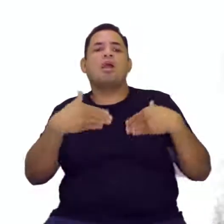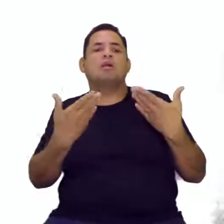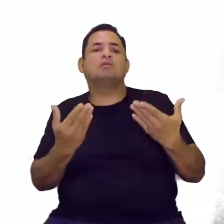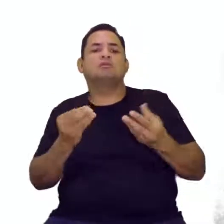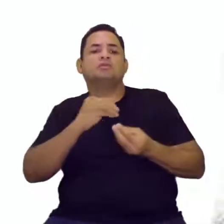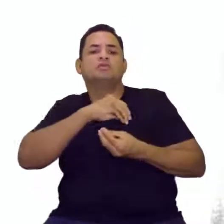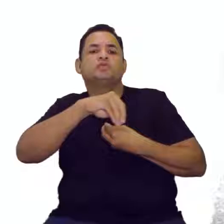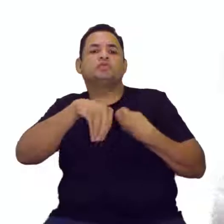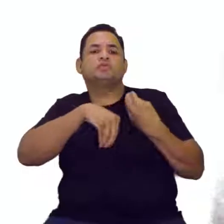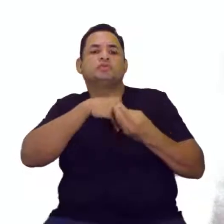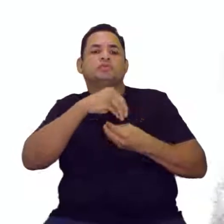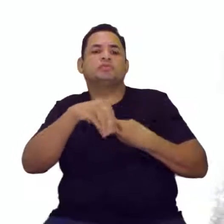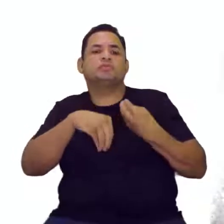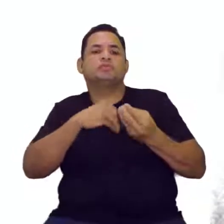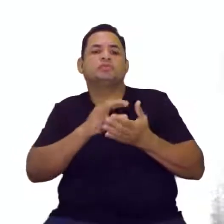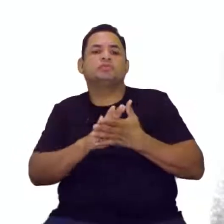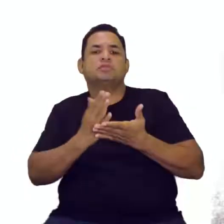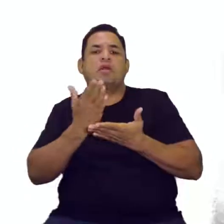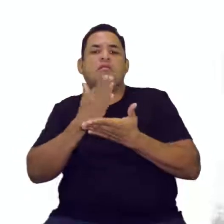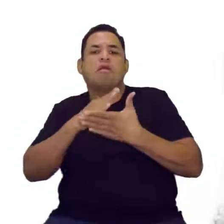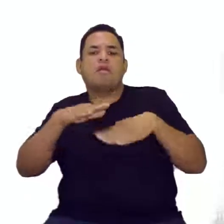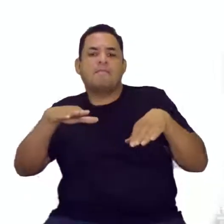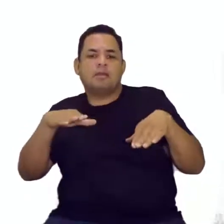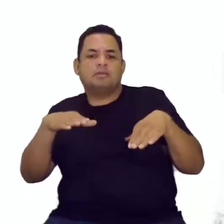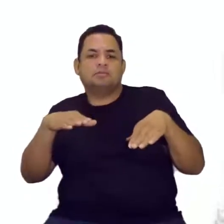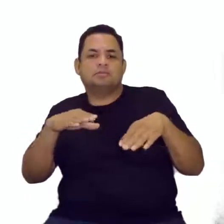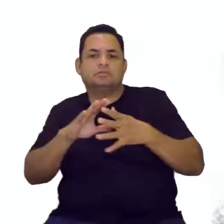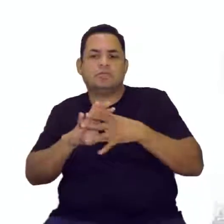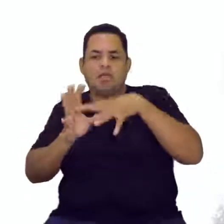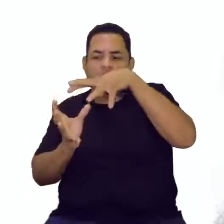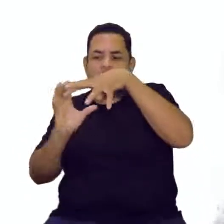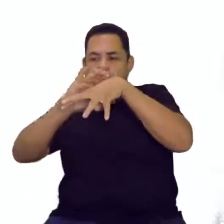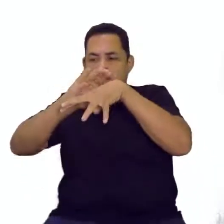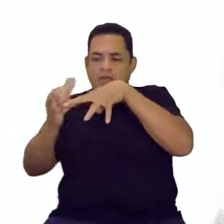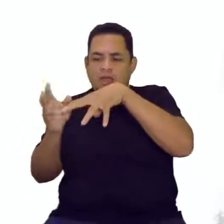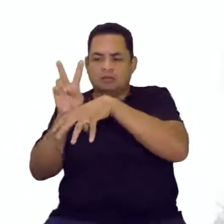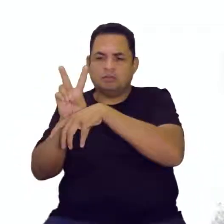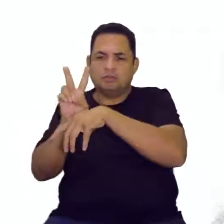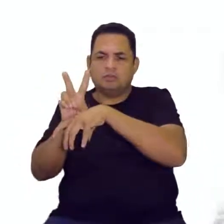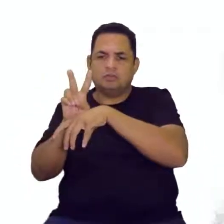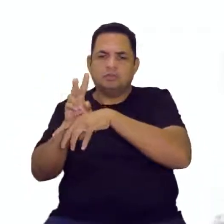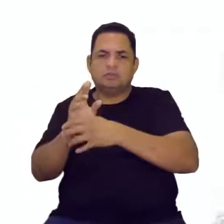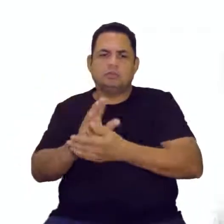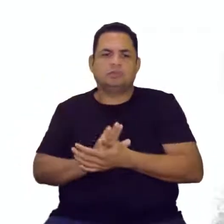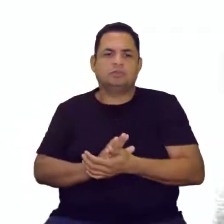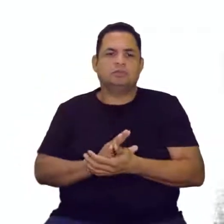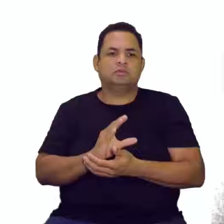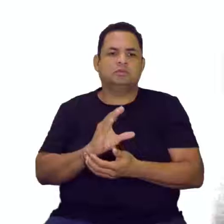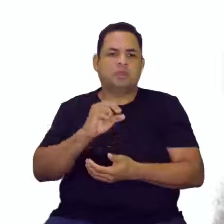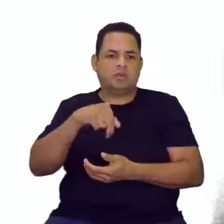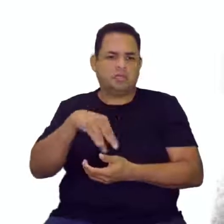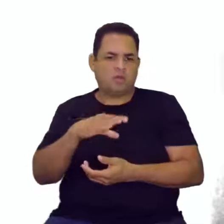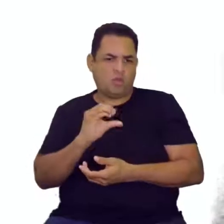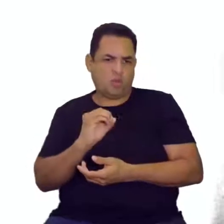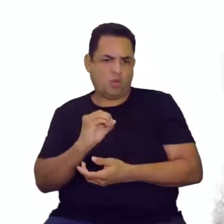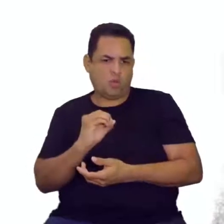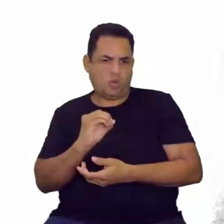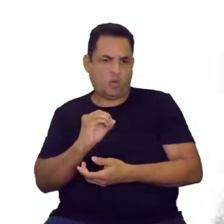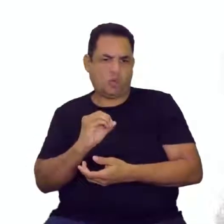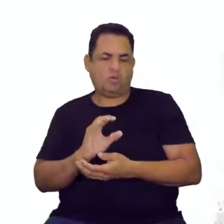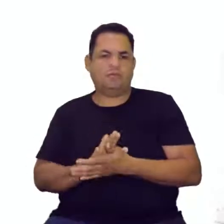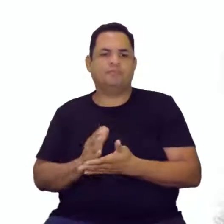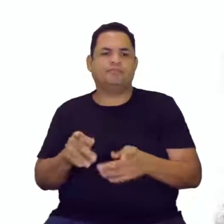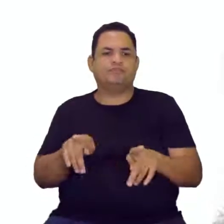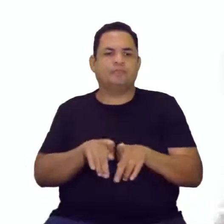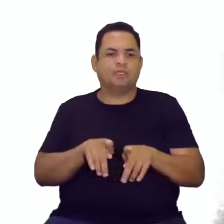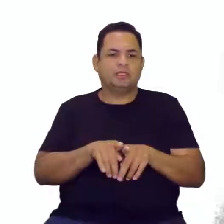estão destruindo a camada de ozônio? A gente tem alguns exemplos aqui, ó. O óxido nítrico, o